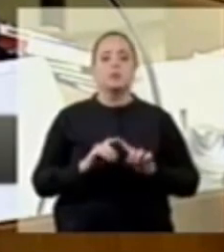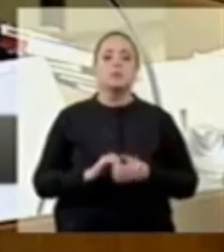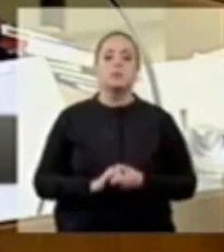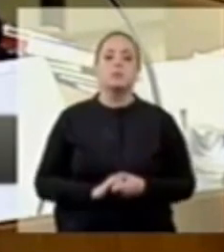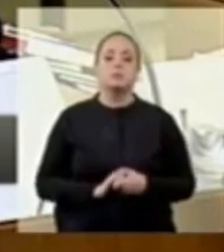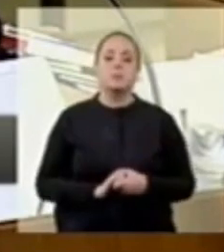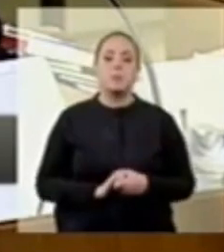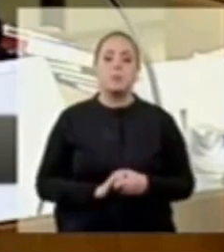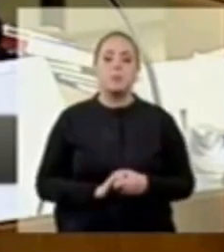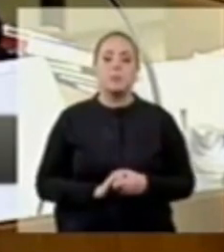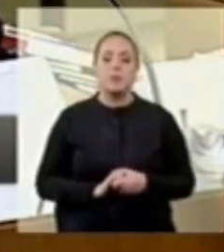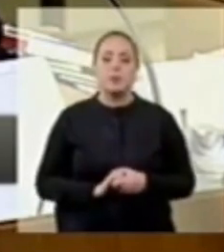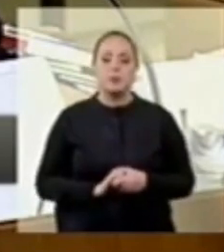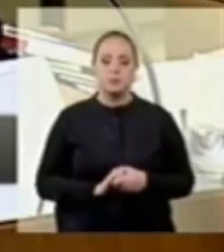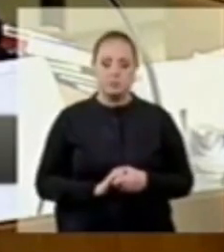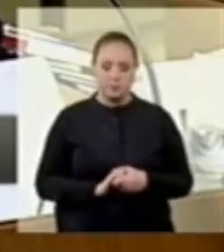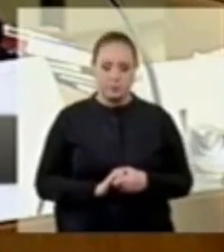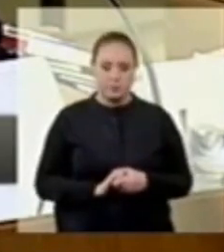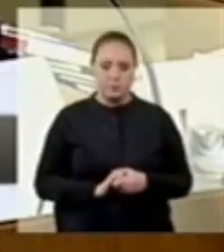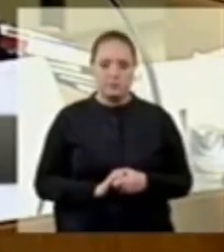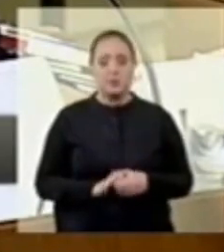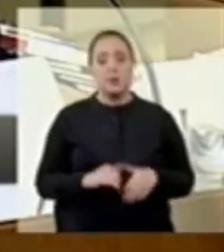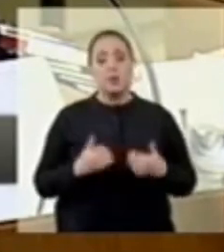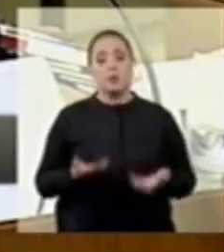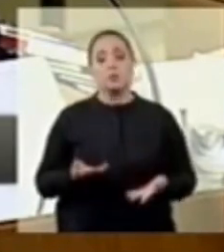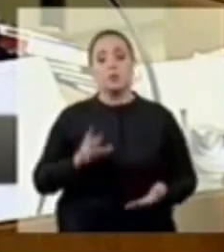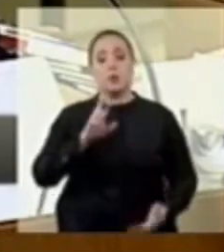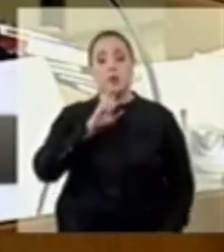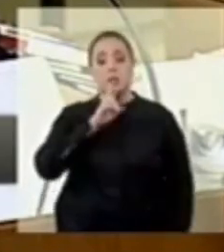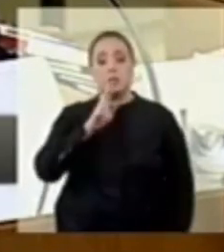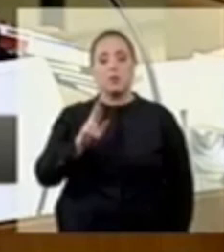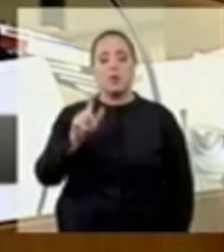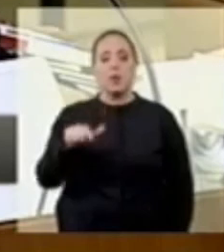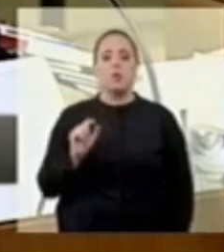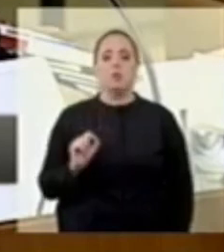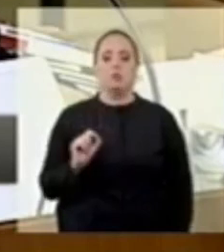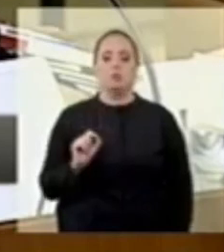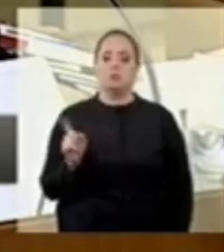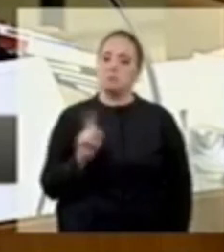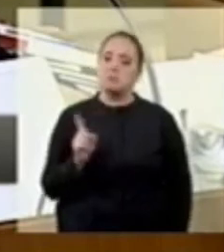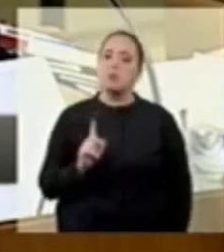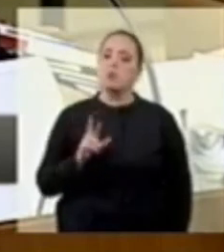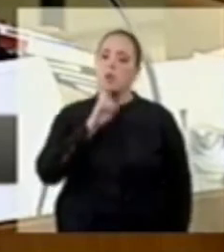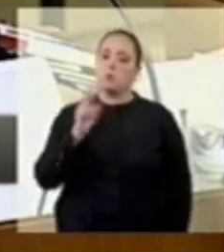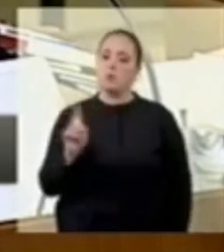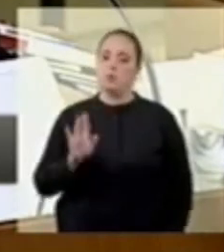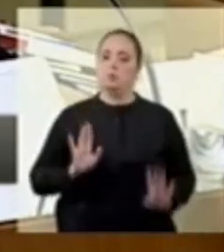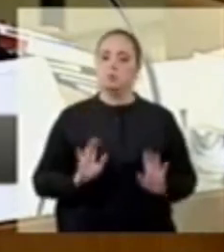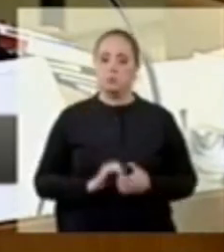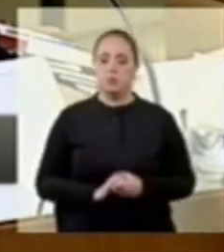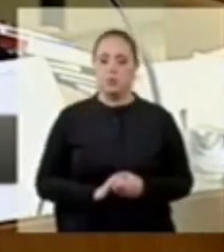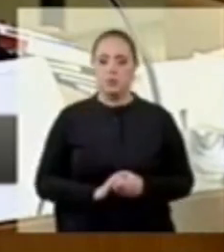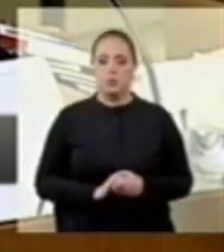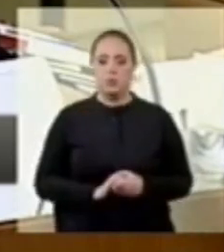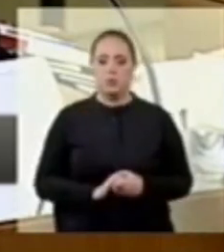ilustre e integrante desse tribunal a resposta é chapada mente não cumprir a decisão